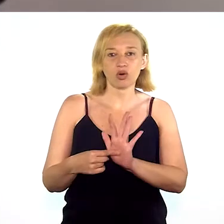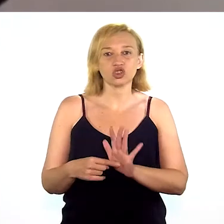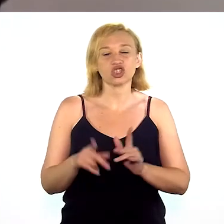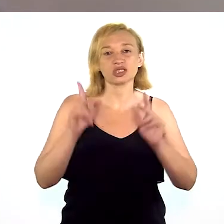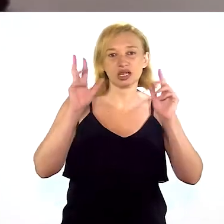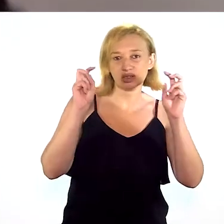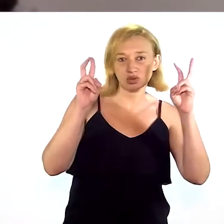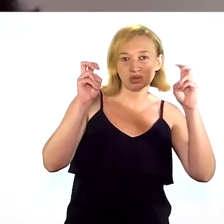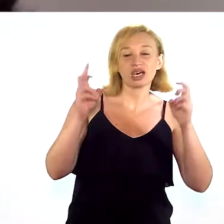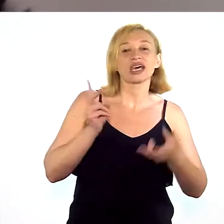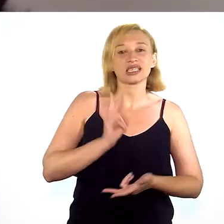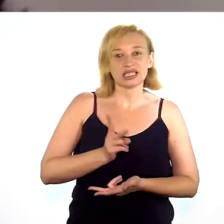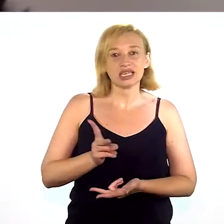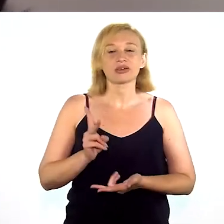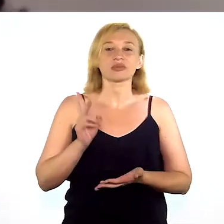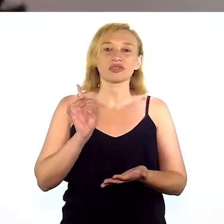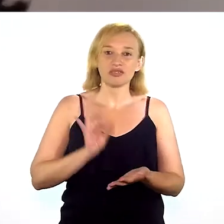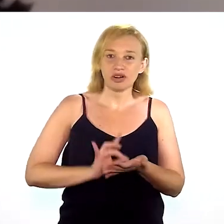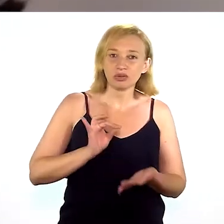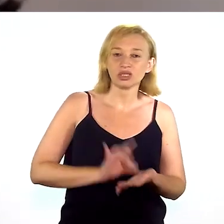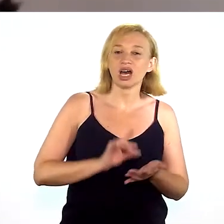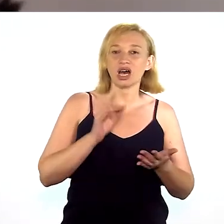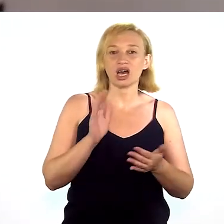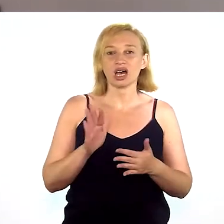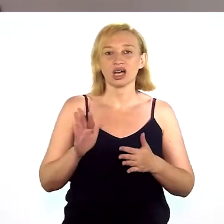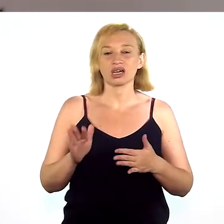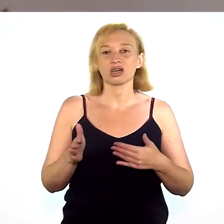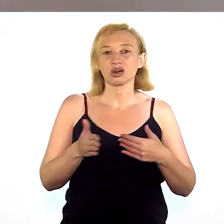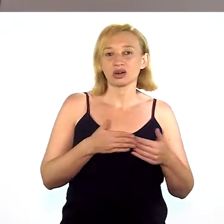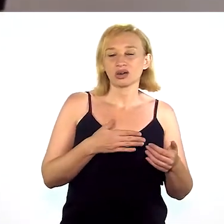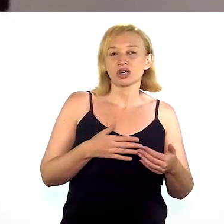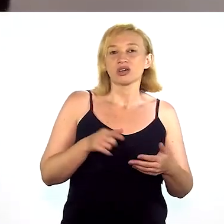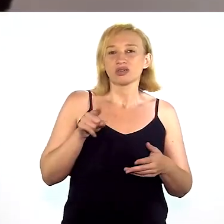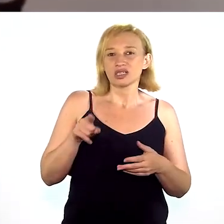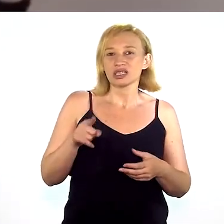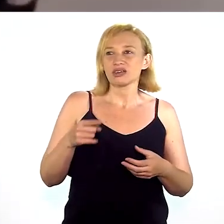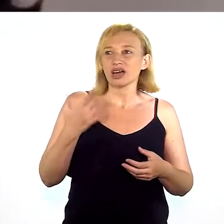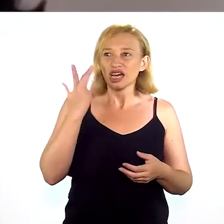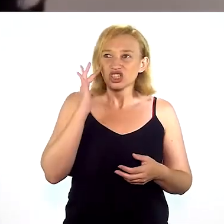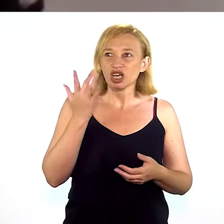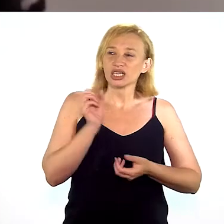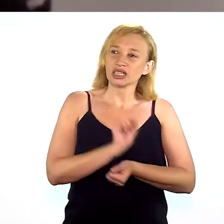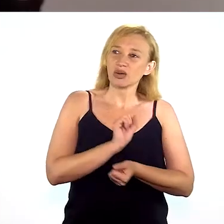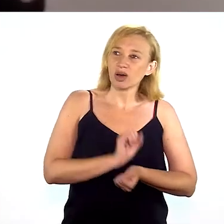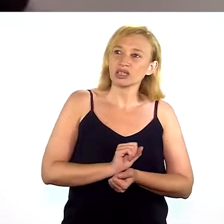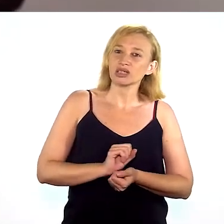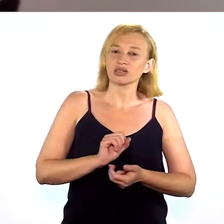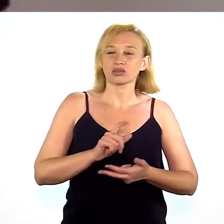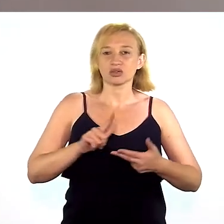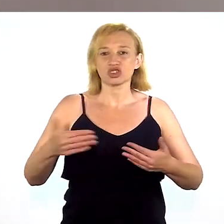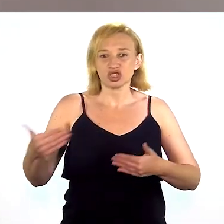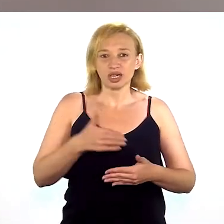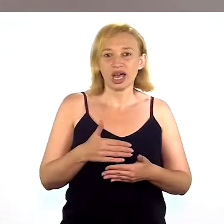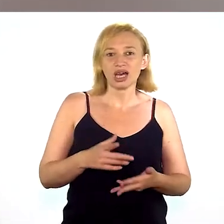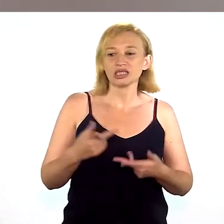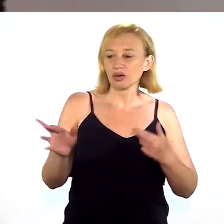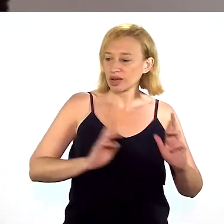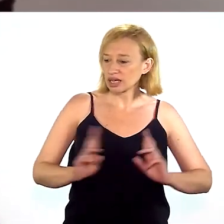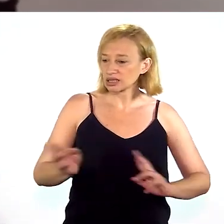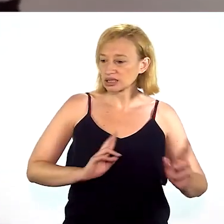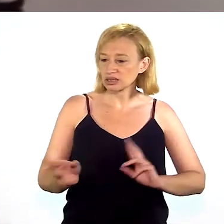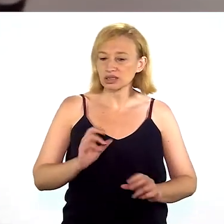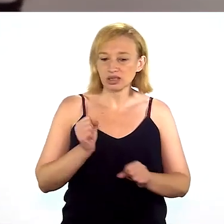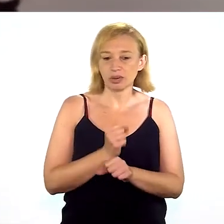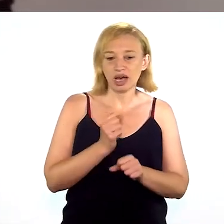A psicanálise trata muito essa questão, né? Sempre vai faltar algo. Então, por mais que você esteja sozinho, você vai estar pelo menos esperando alguma coisa. E